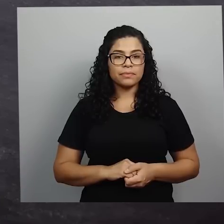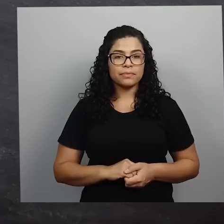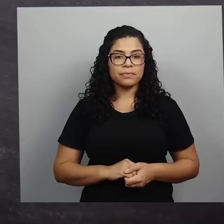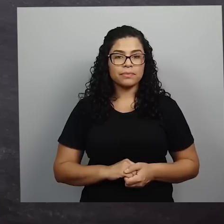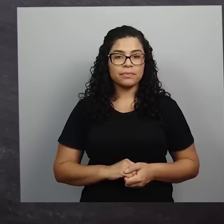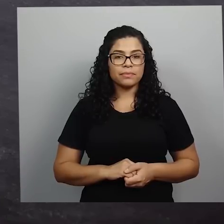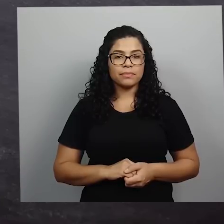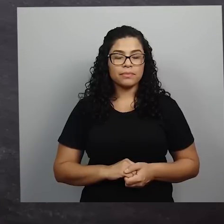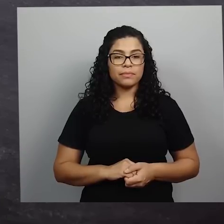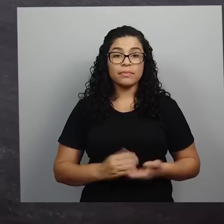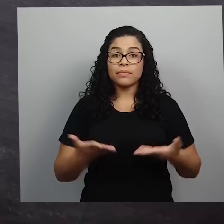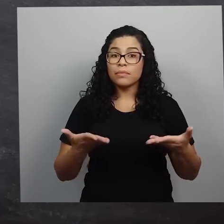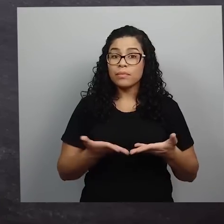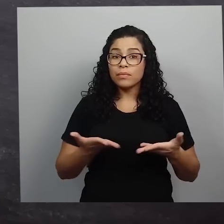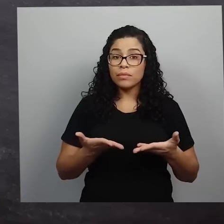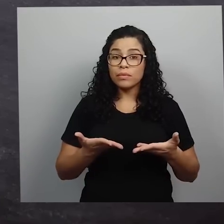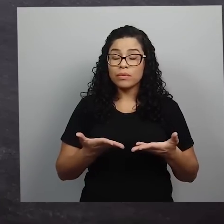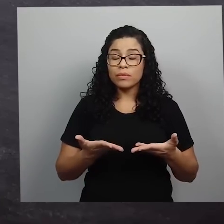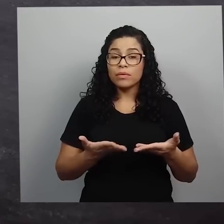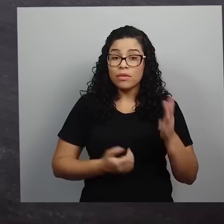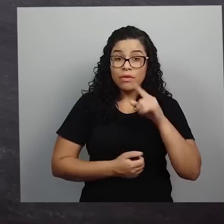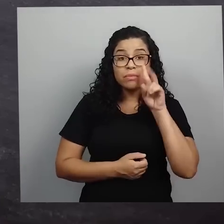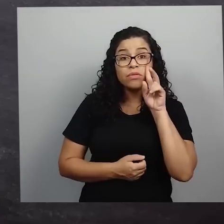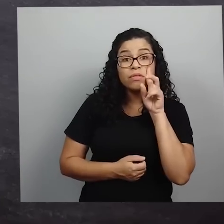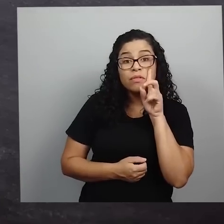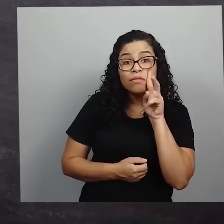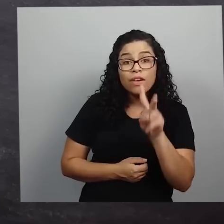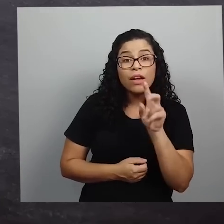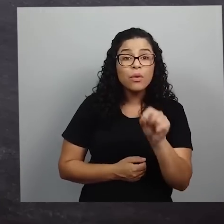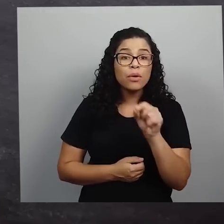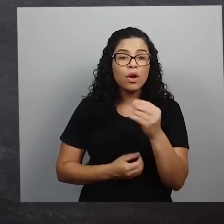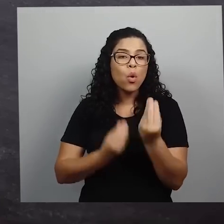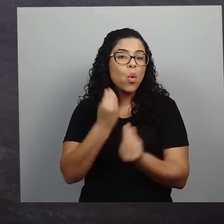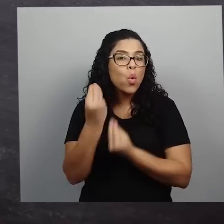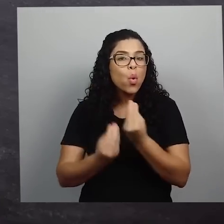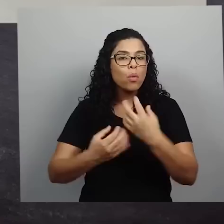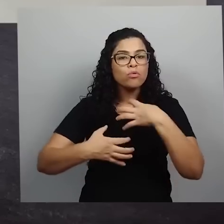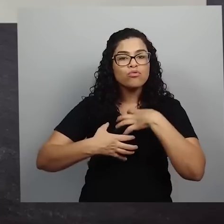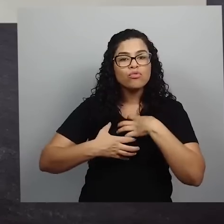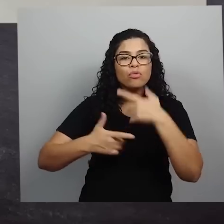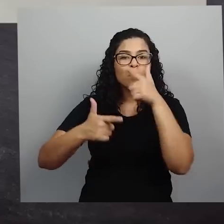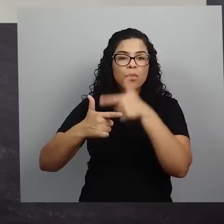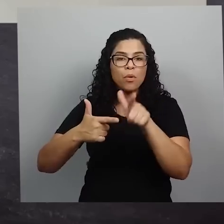Agora, vamos ver como que a aplicação disso ficou nos dois probleminhas?